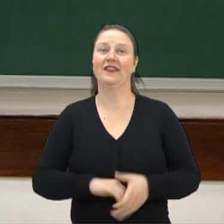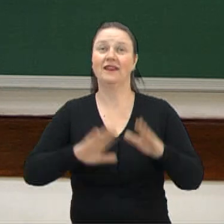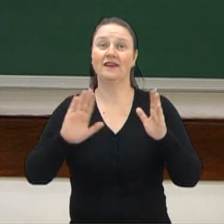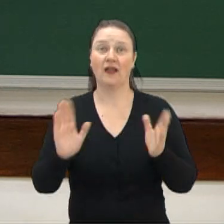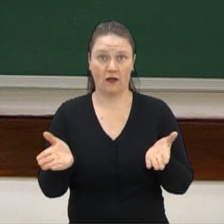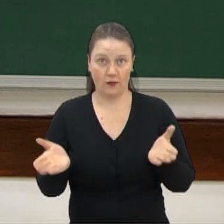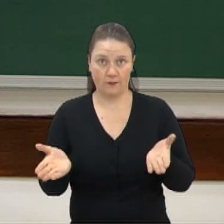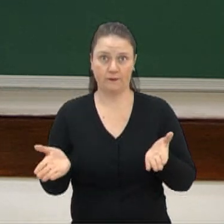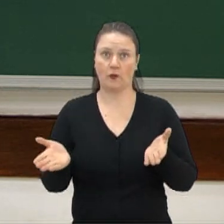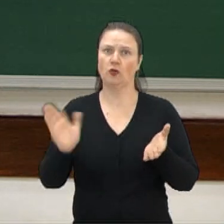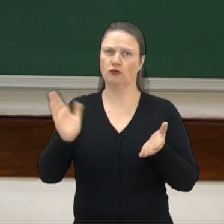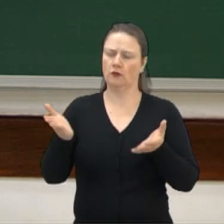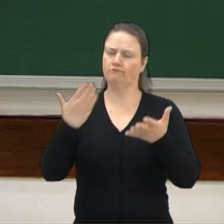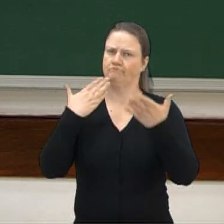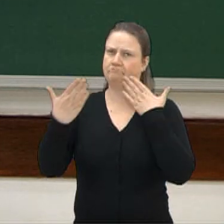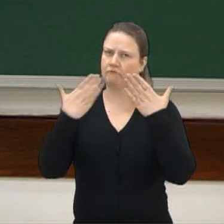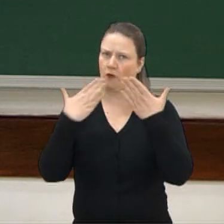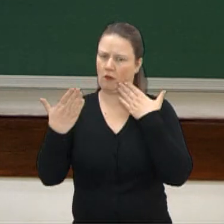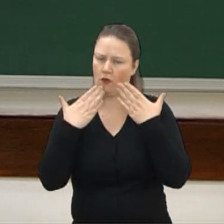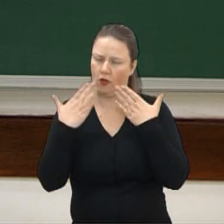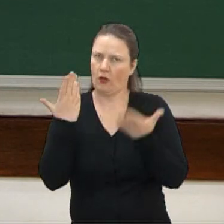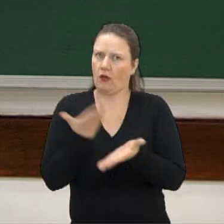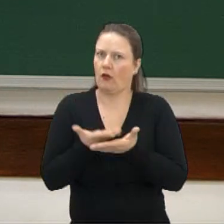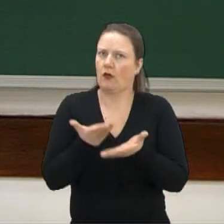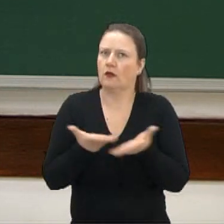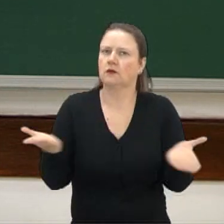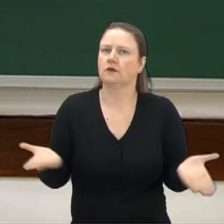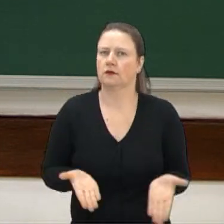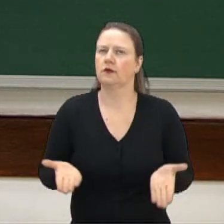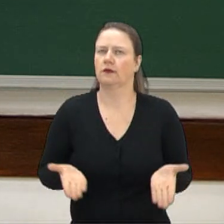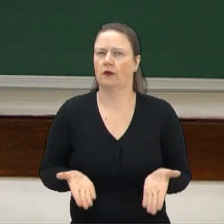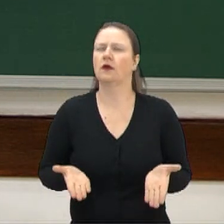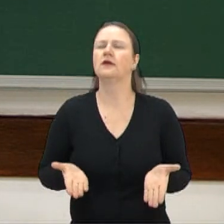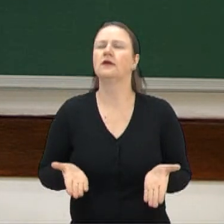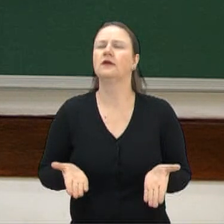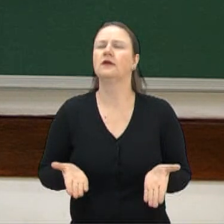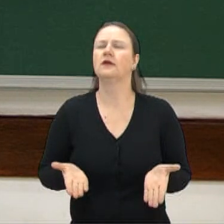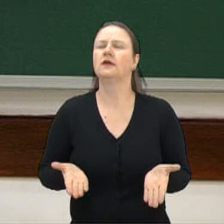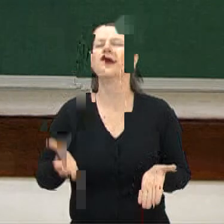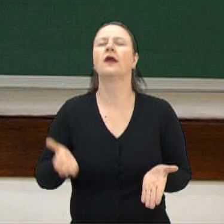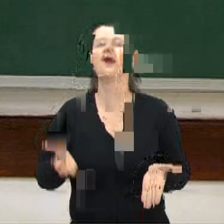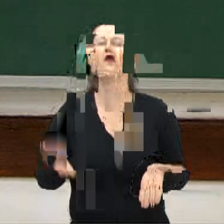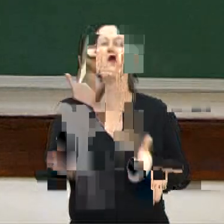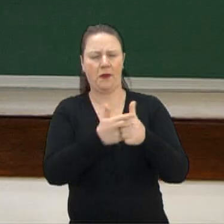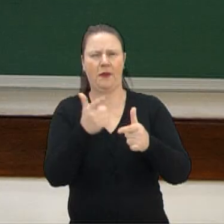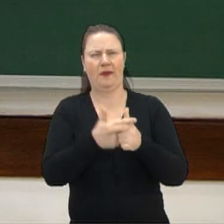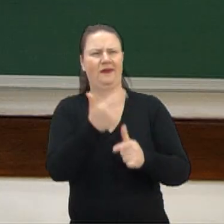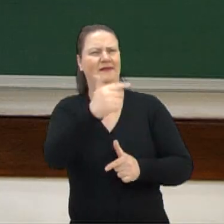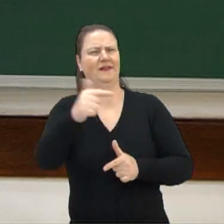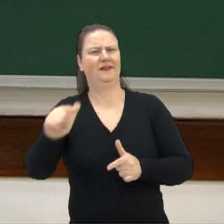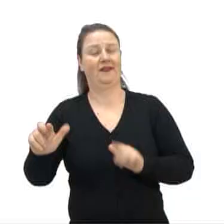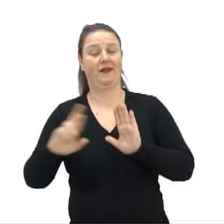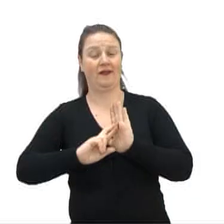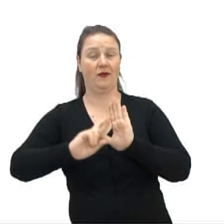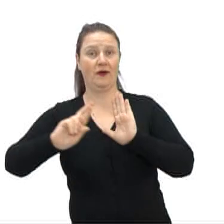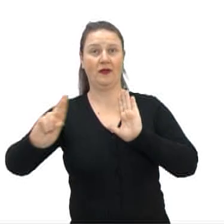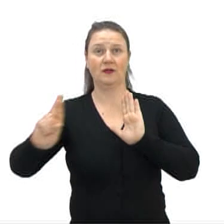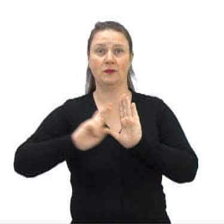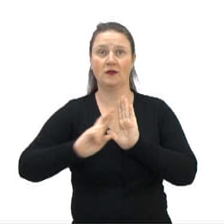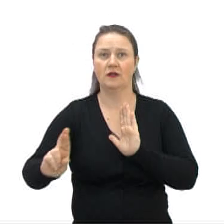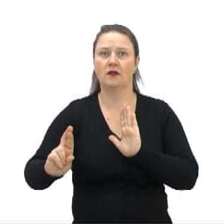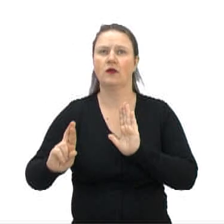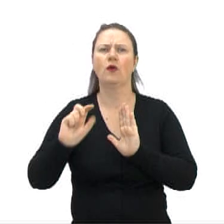De acordo com o que a gente conversou durante esta aula, acredito que vocês não tiveram problema em responder que a pesquisa é de